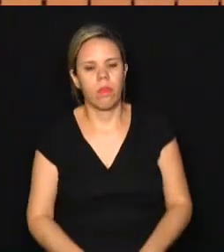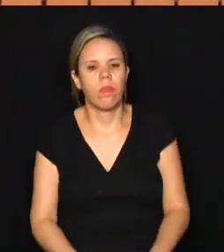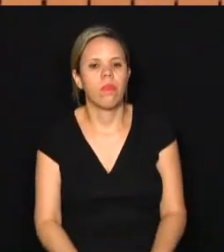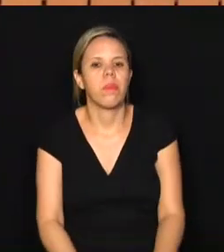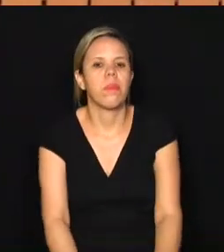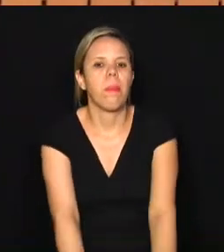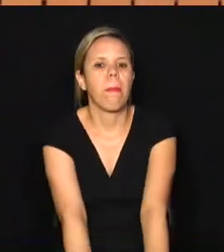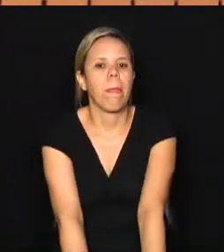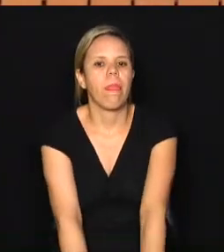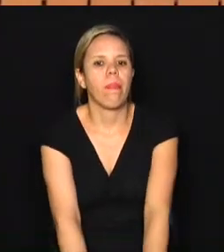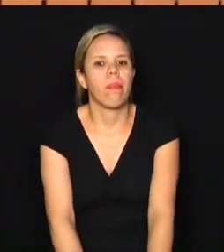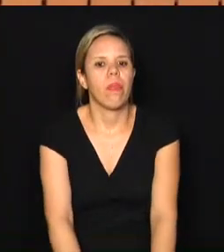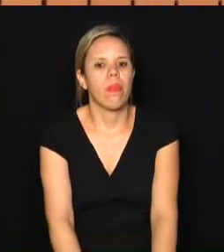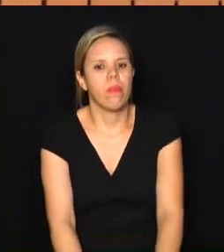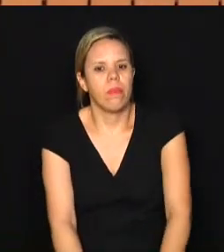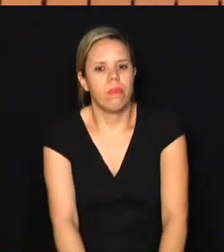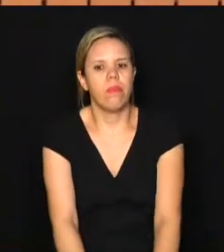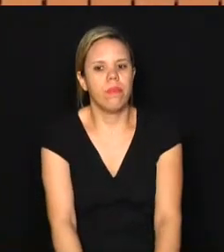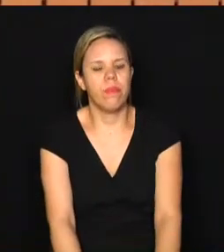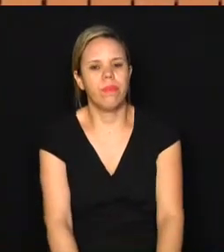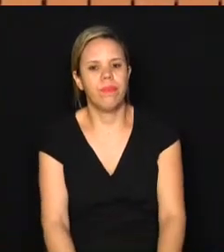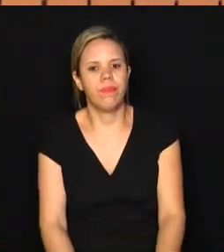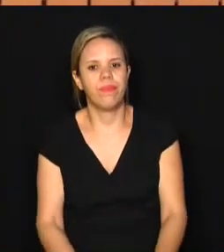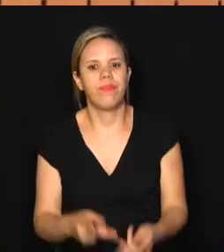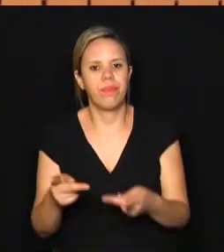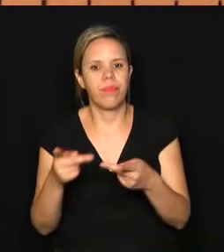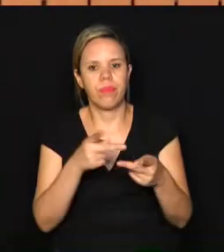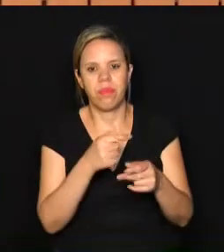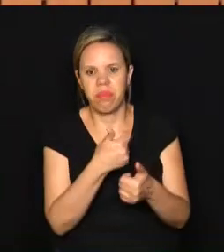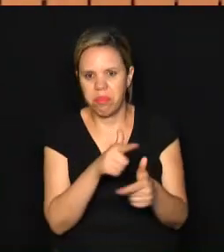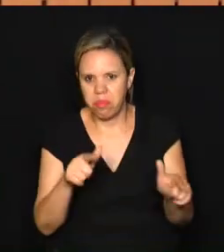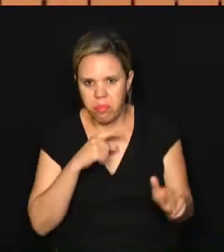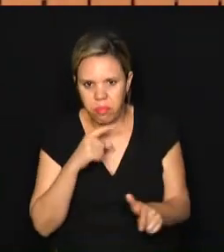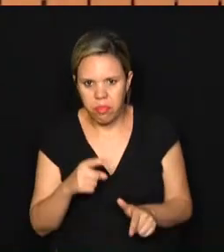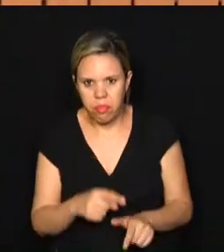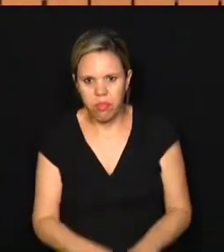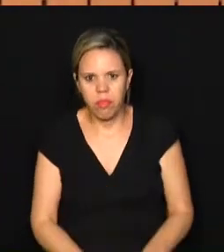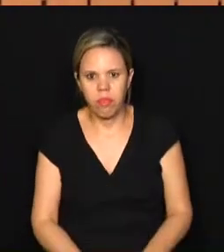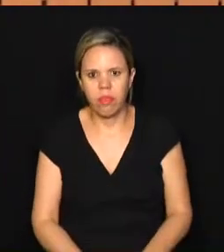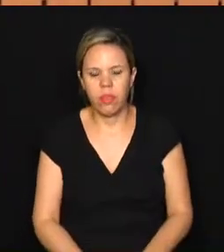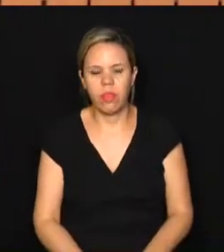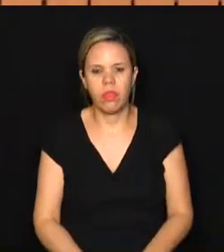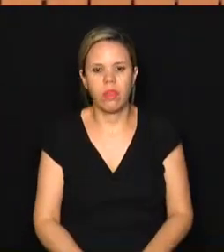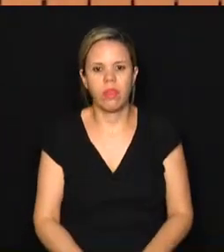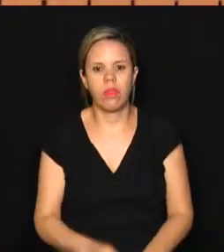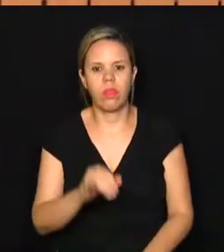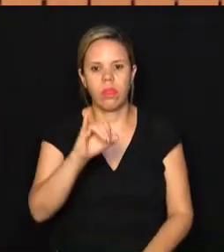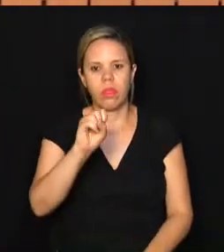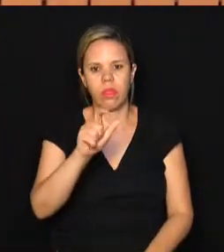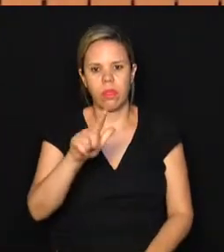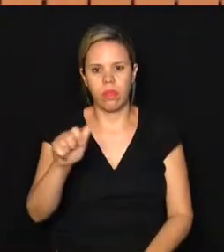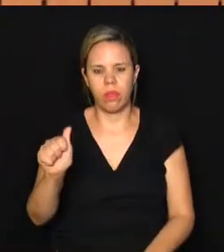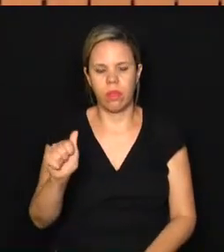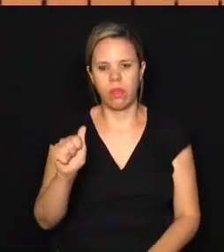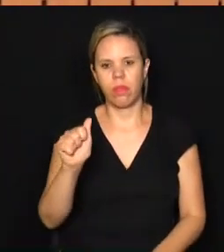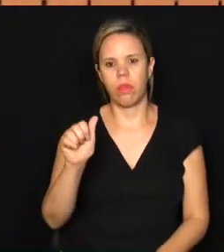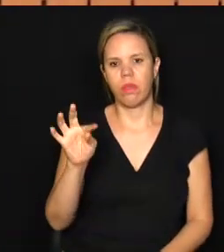final dos nossos convidados e convidadas? Se a gente não tiver mais nenhuma... Isabela e Thalita,